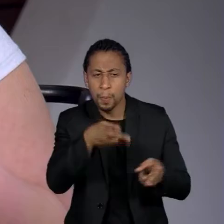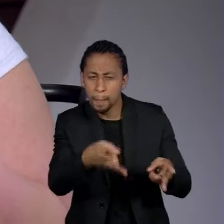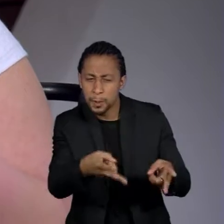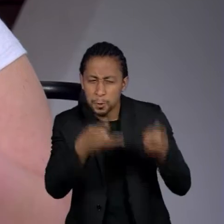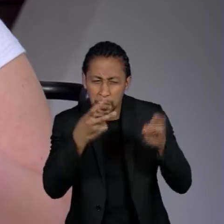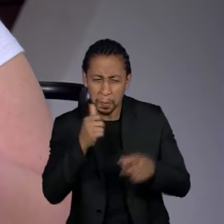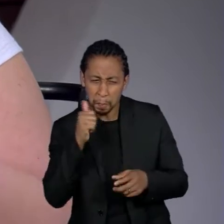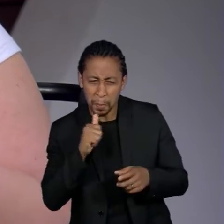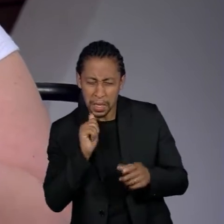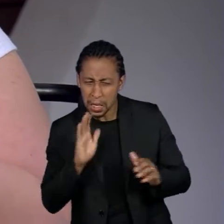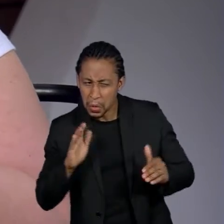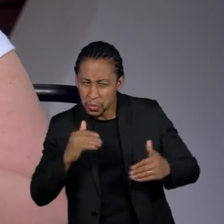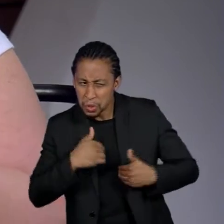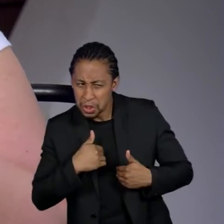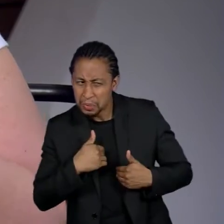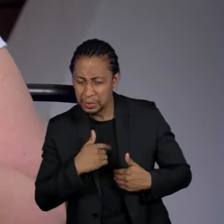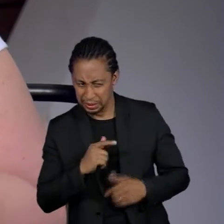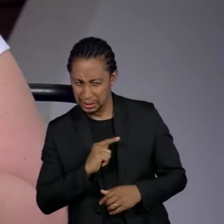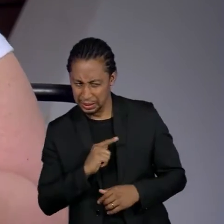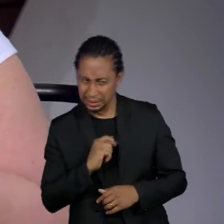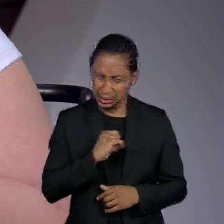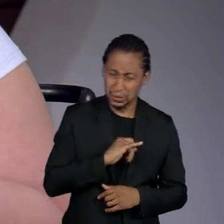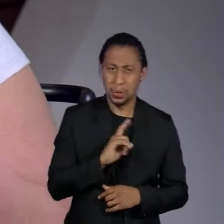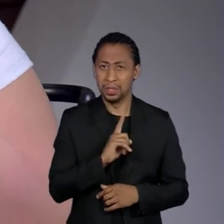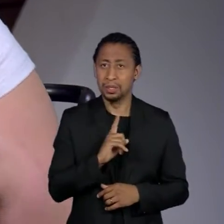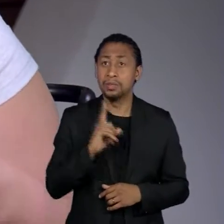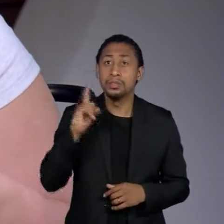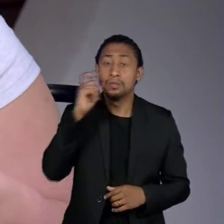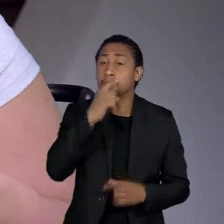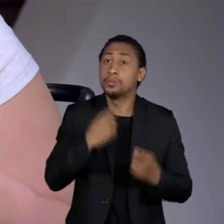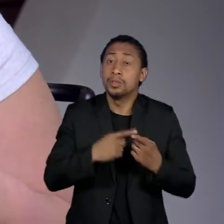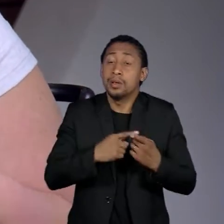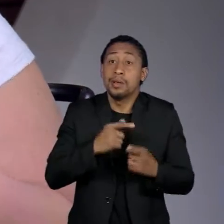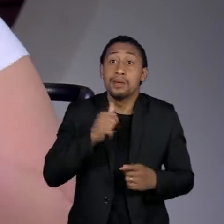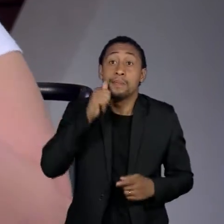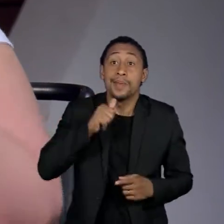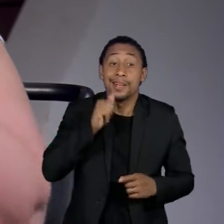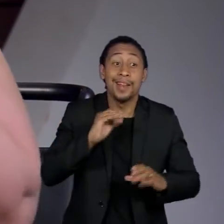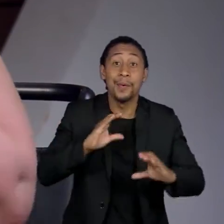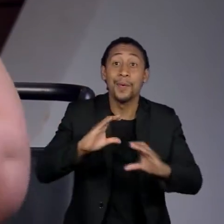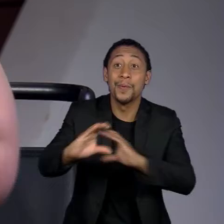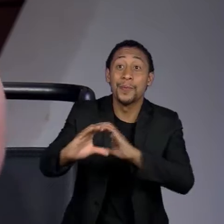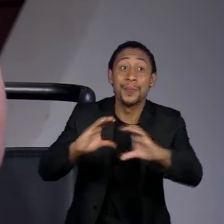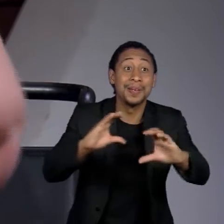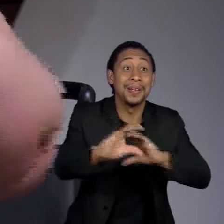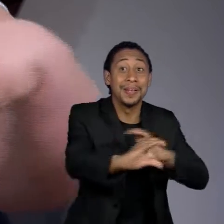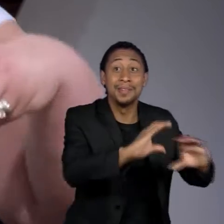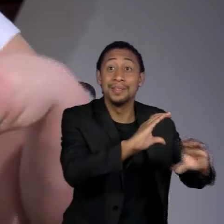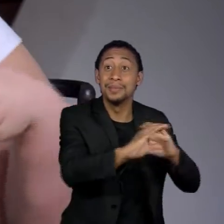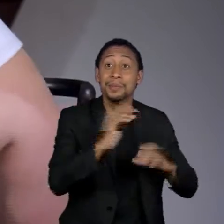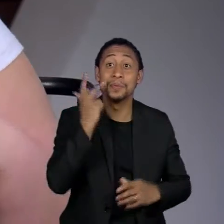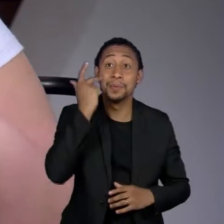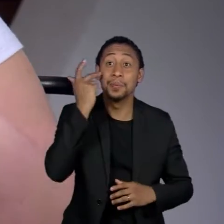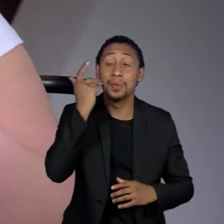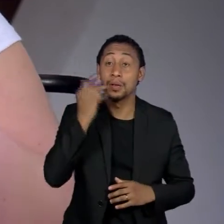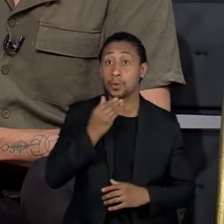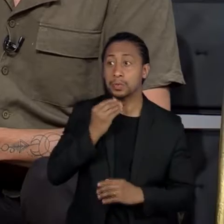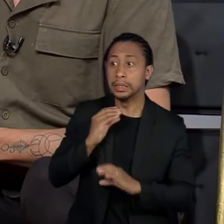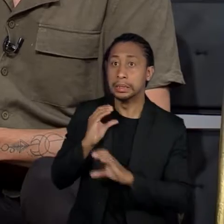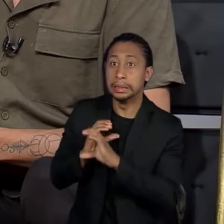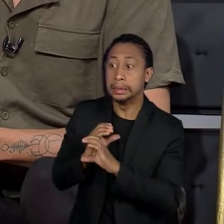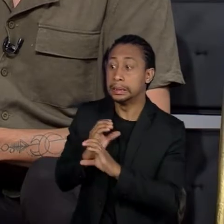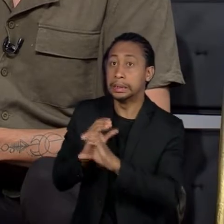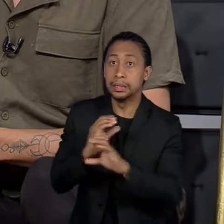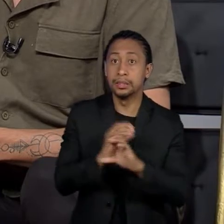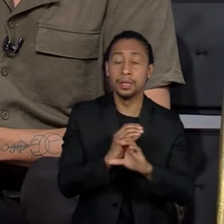meninas, porque meninas normalmente não apresentavam dificuldade na comunicação. Mas em outros aspectos, sim.